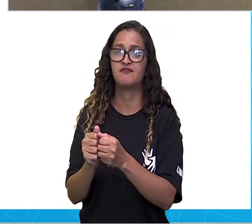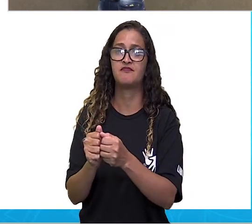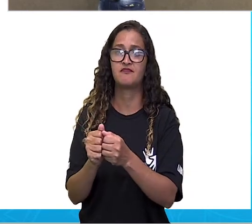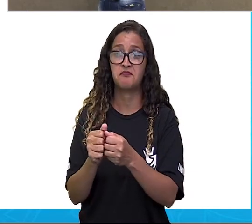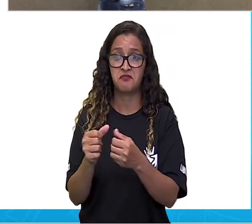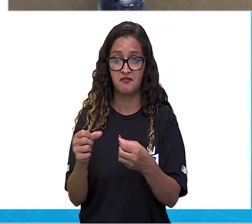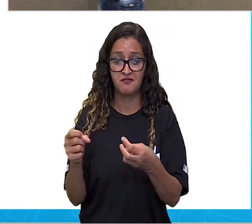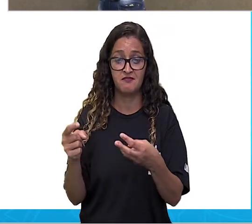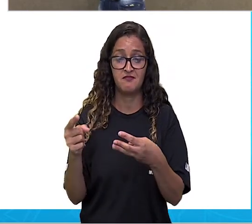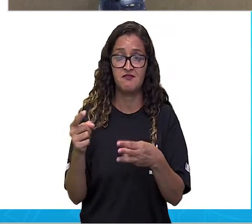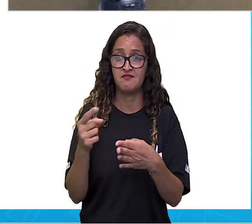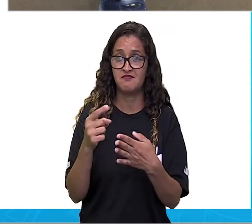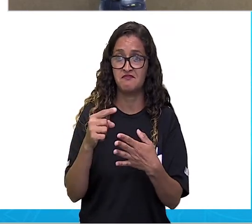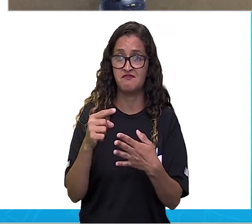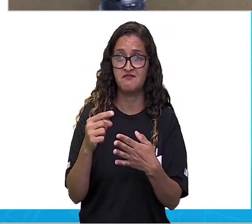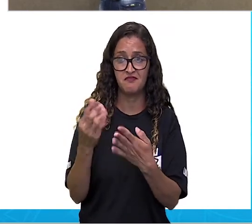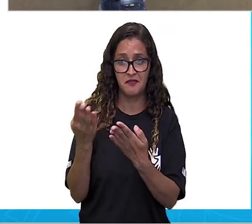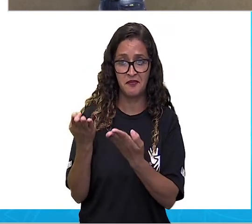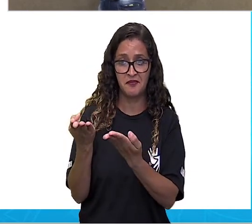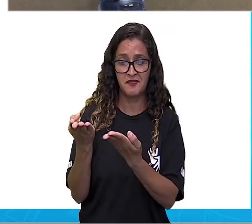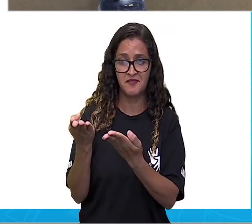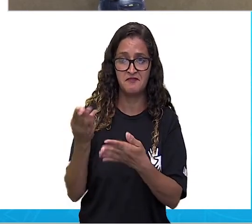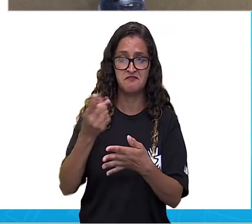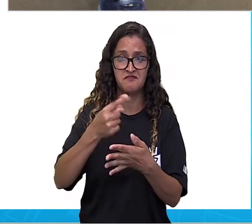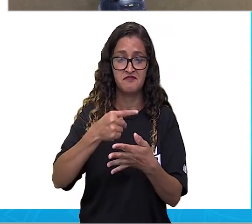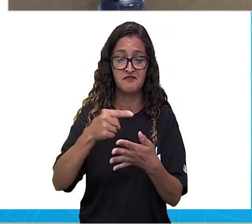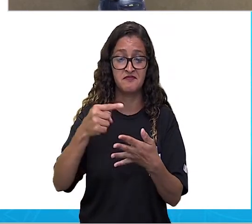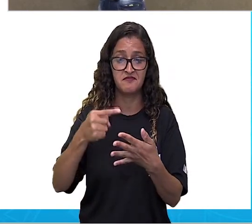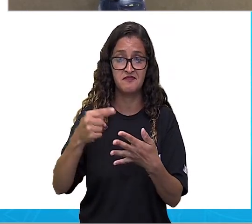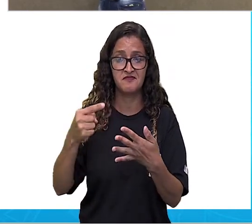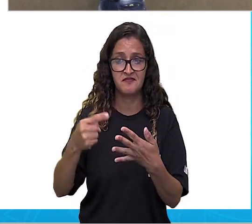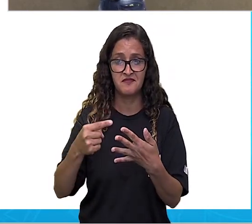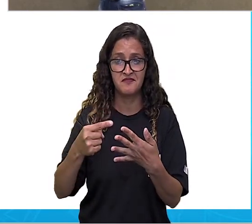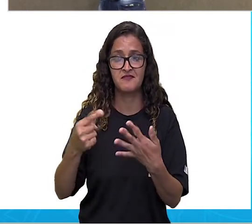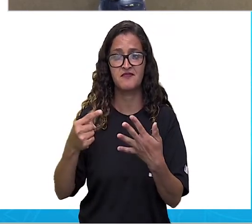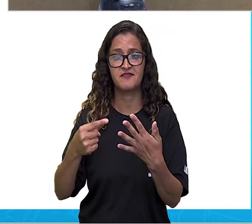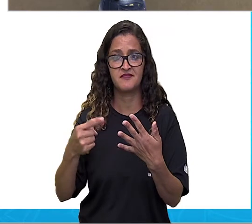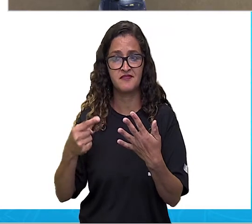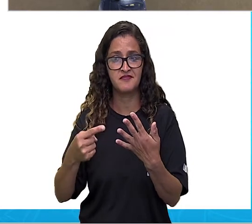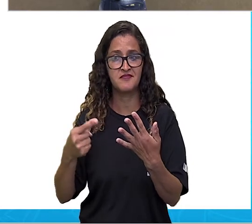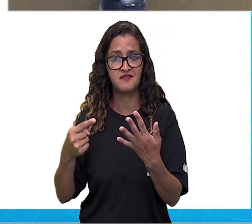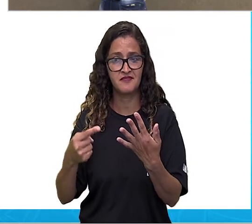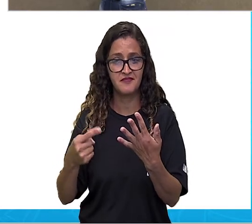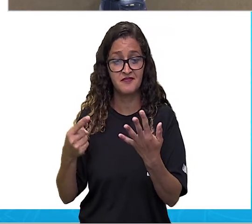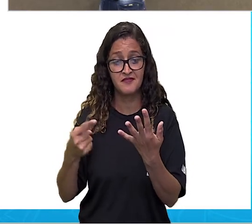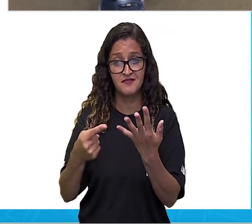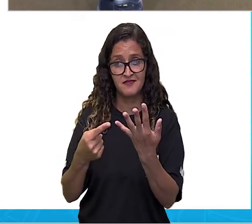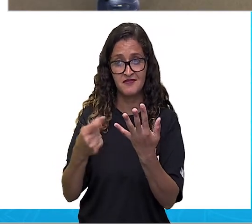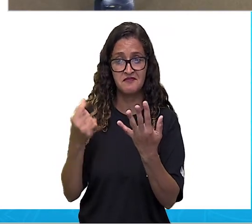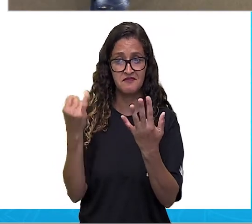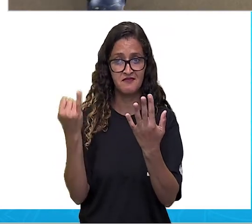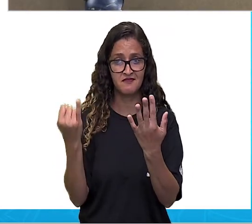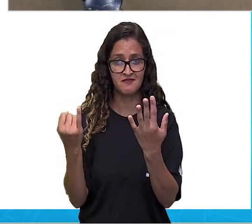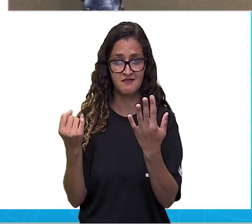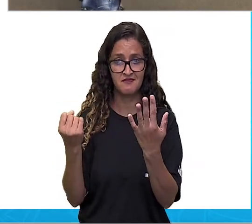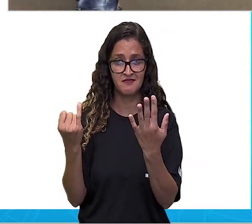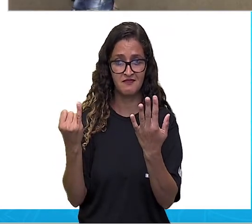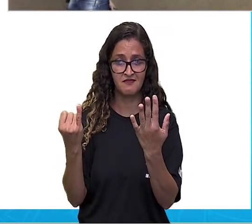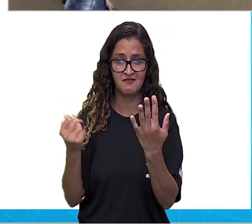Um, dois, três, quatro, cinco,